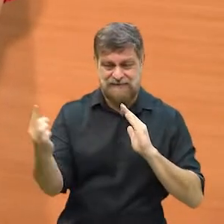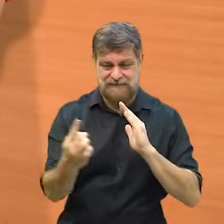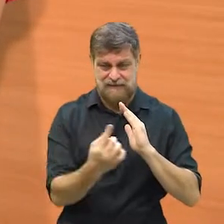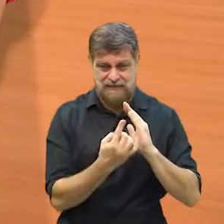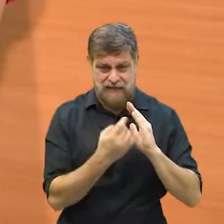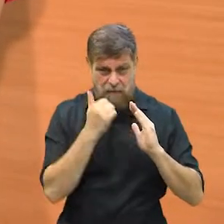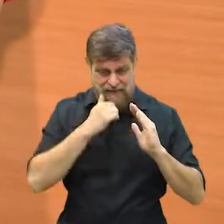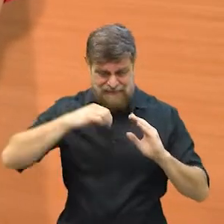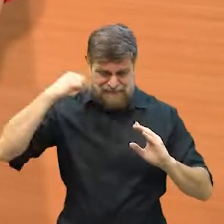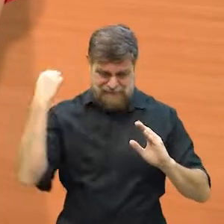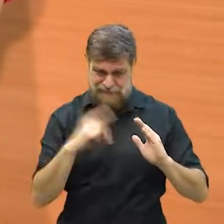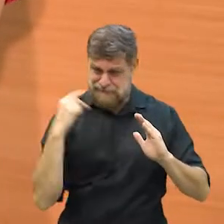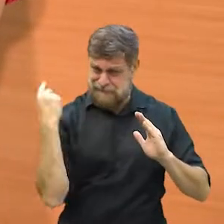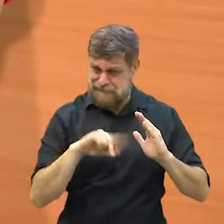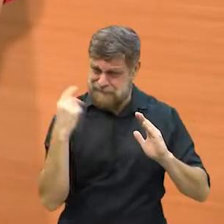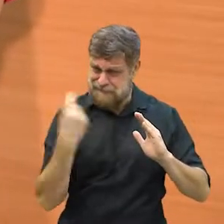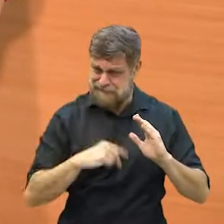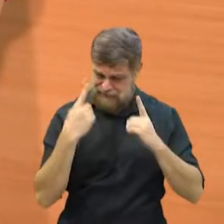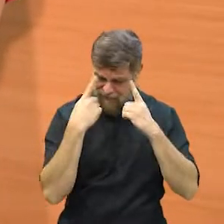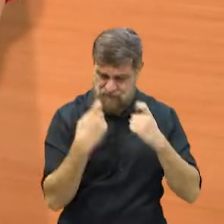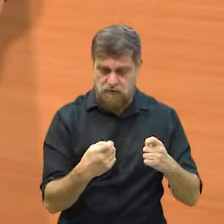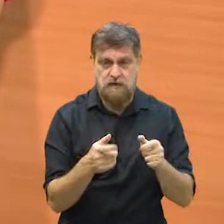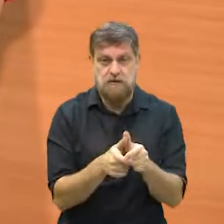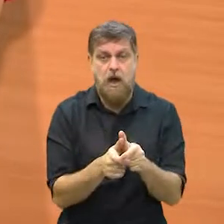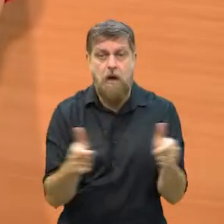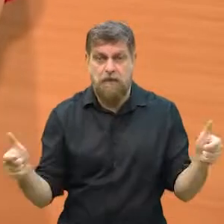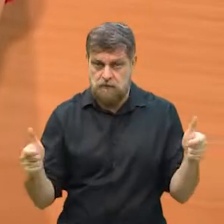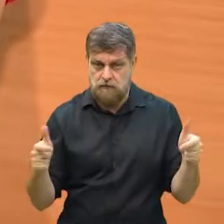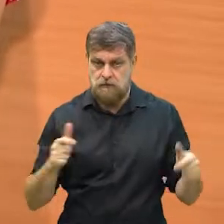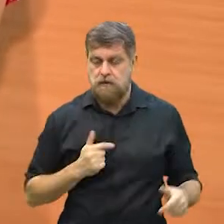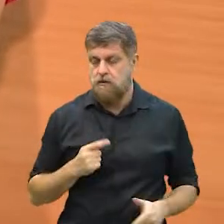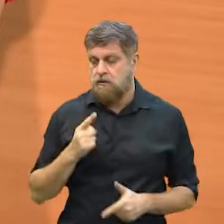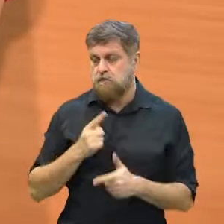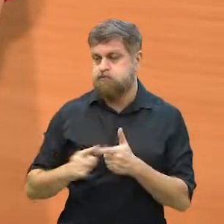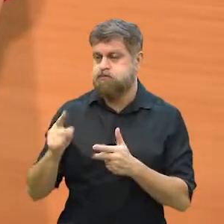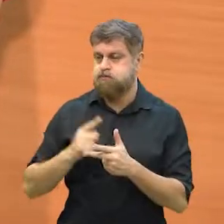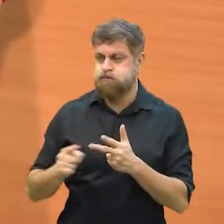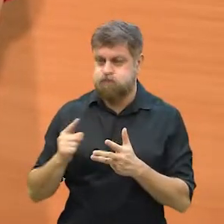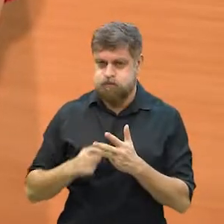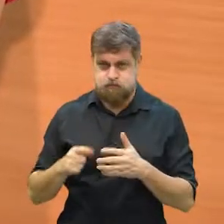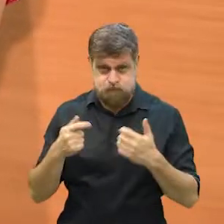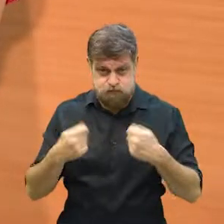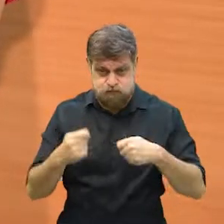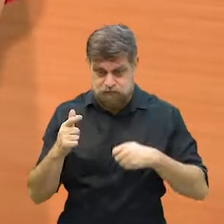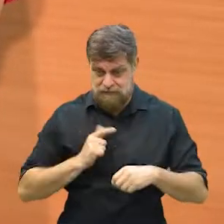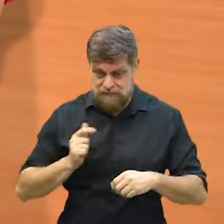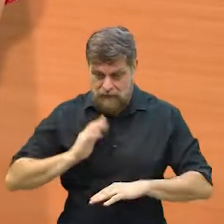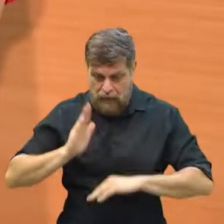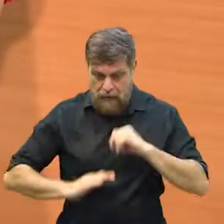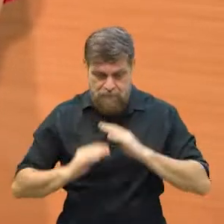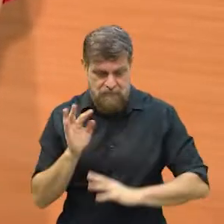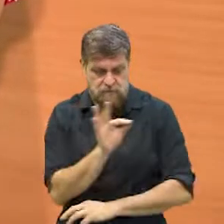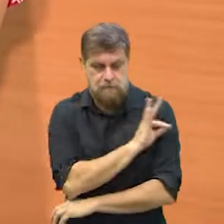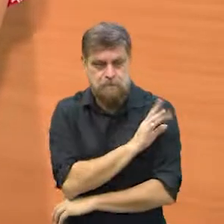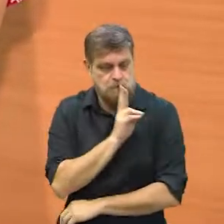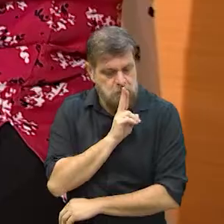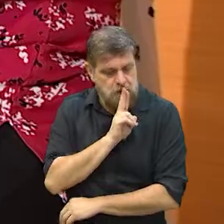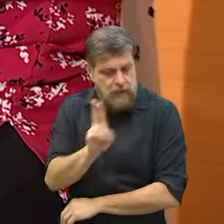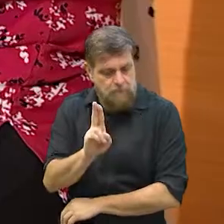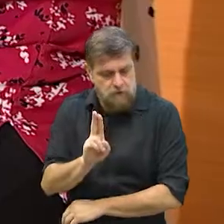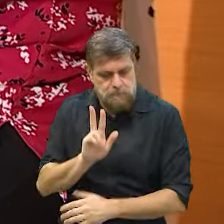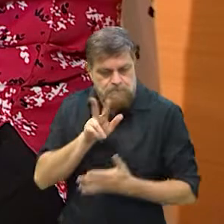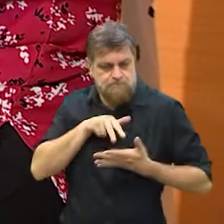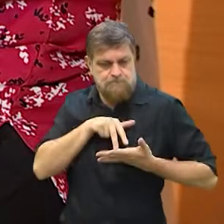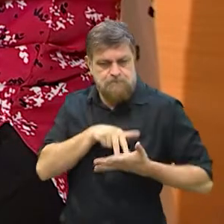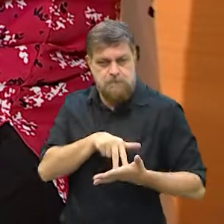doméstica. Então, é uma situação bastante crítica e que deve exigir respostas mais